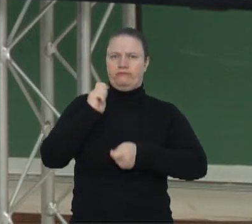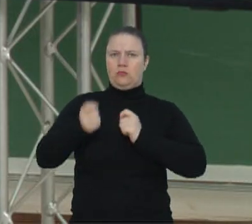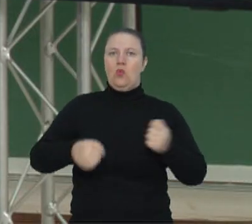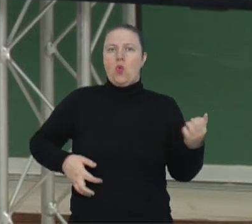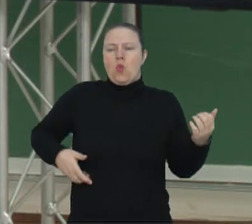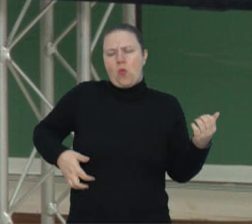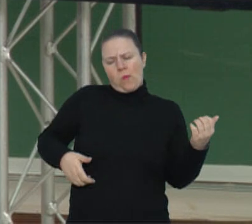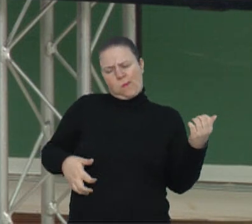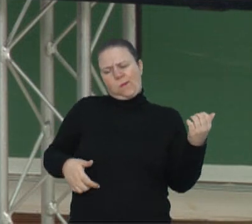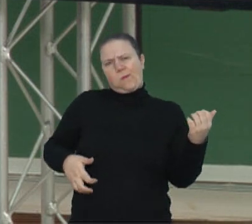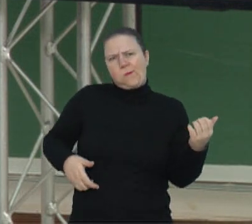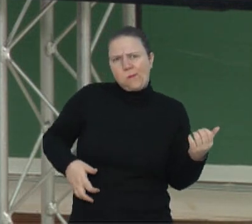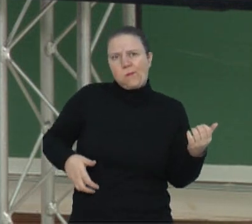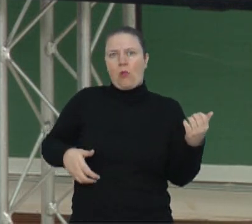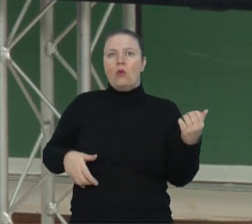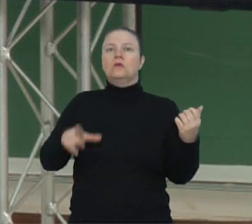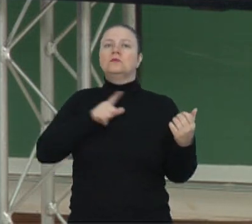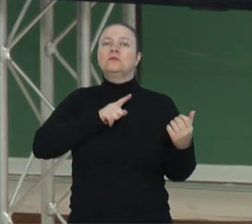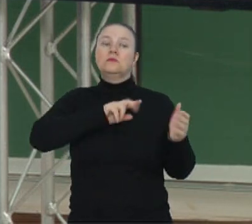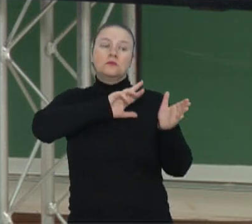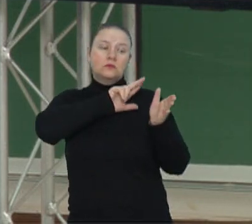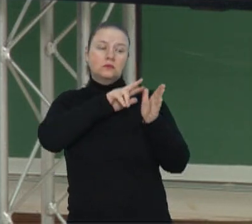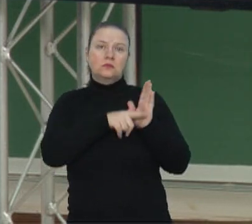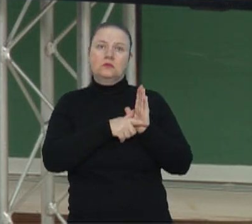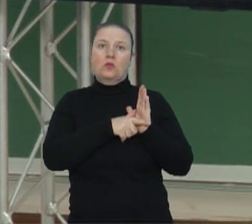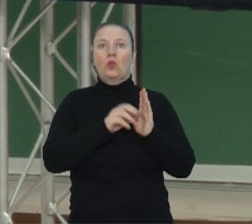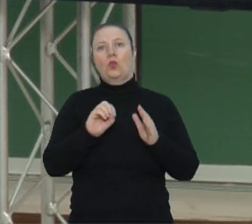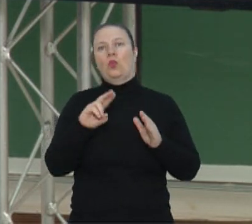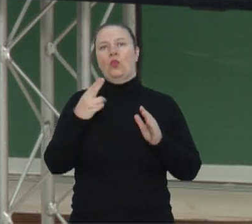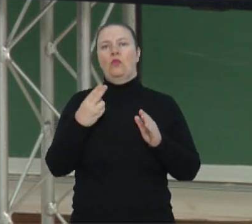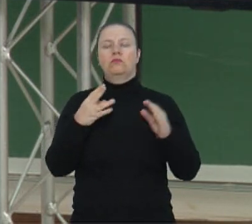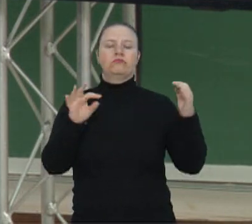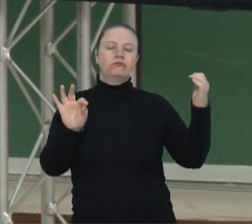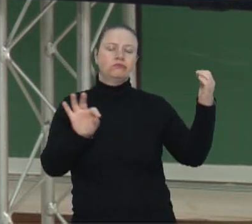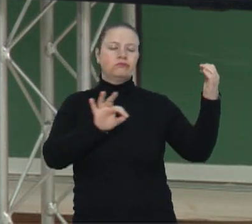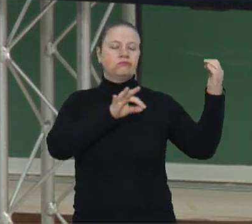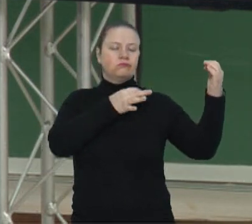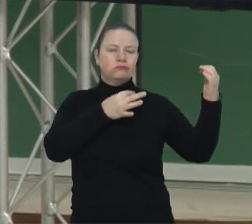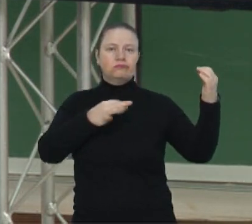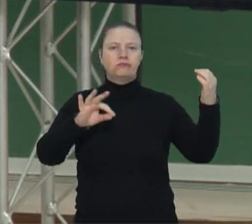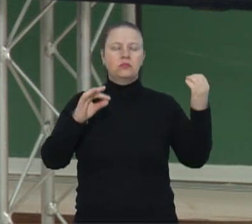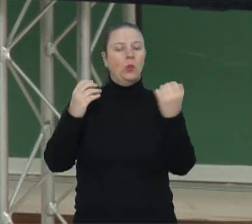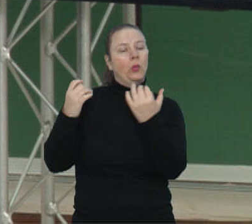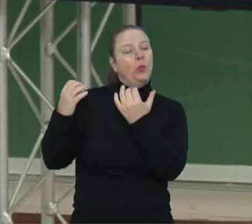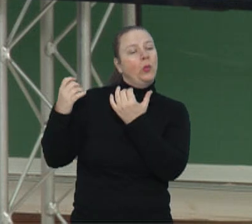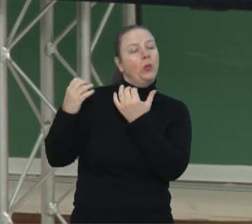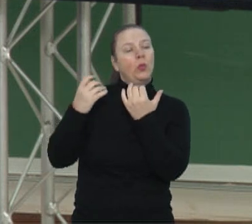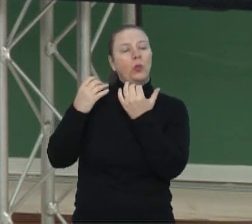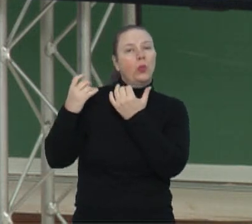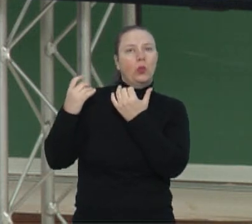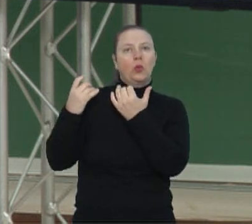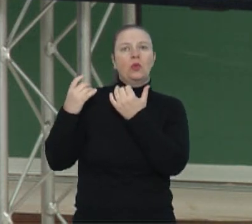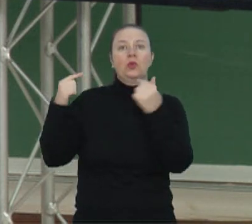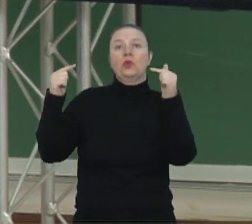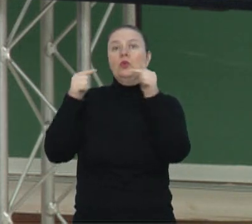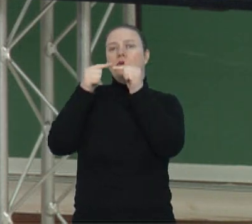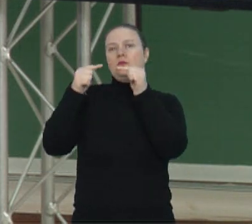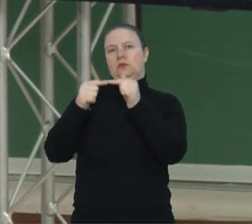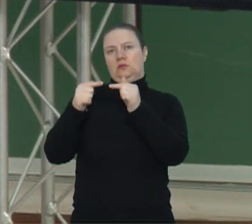na instrumentação, como que eles são combinados. Ou temos uma orquestra também, o violino, a flauta. Como é que eles vão ser